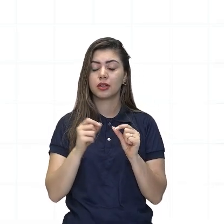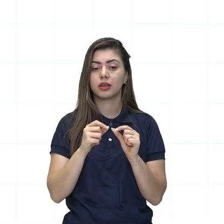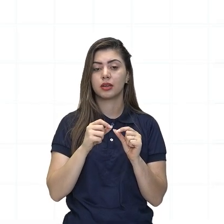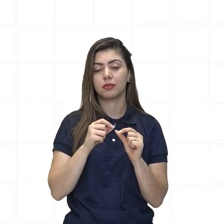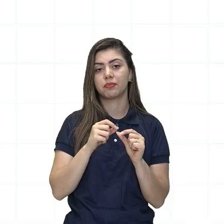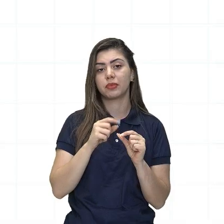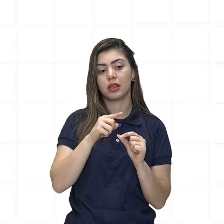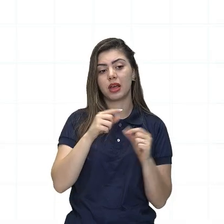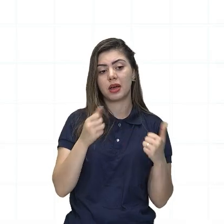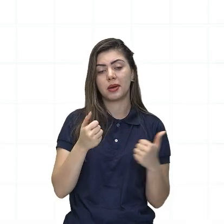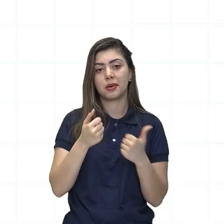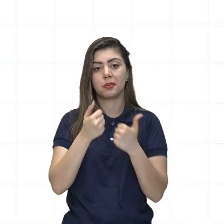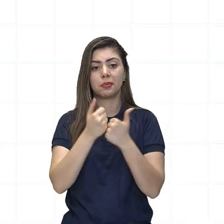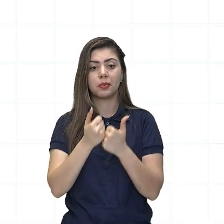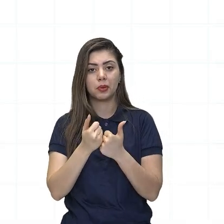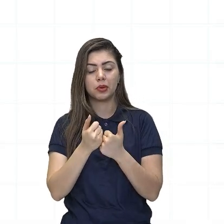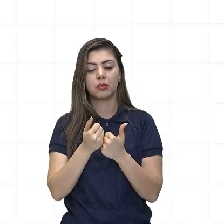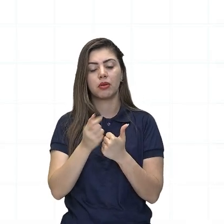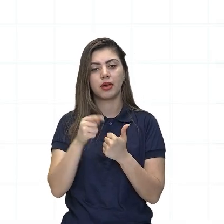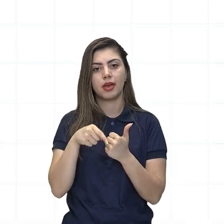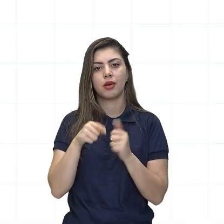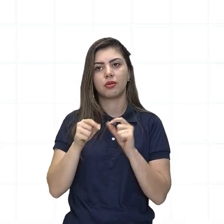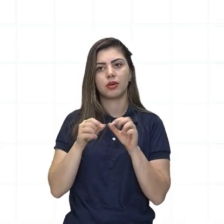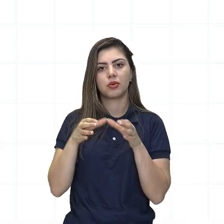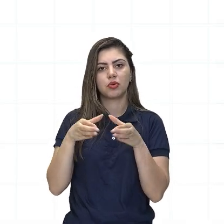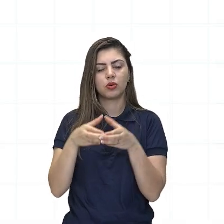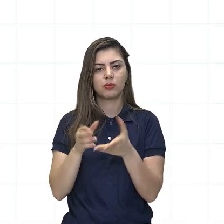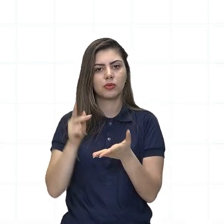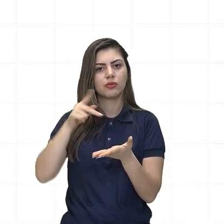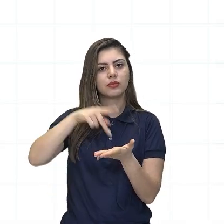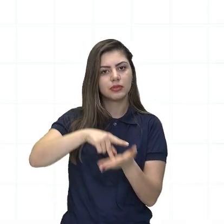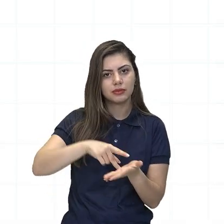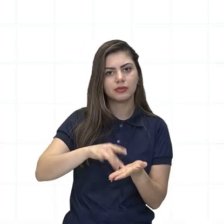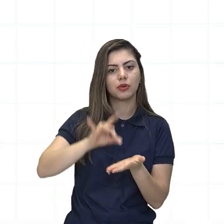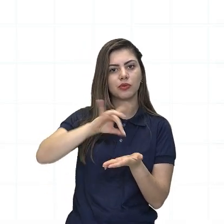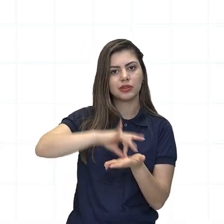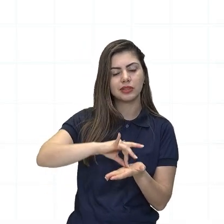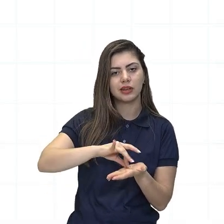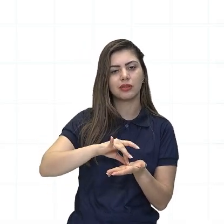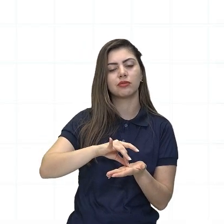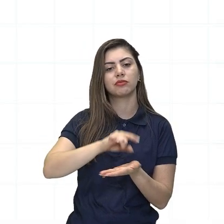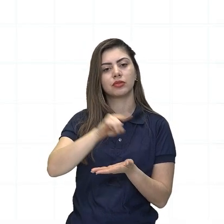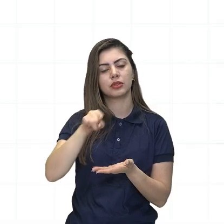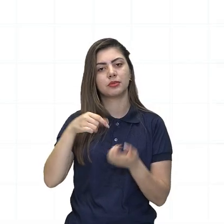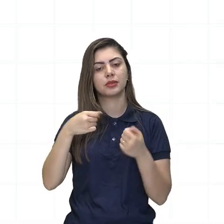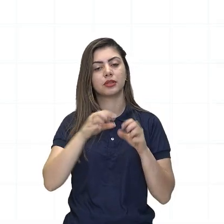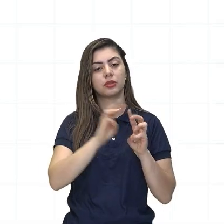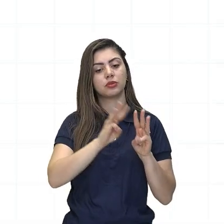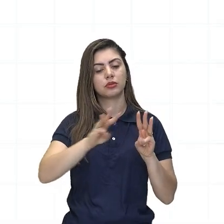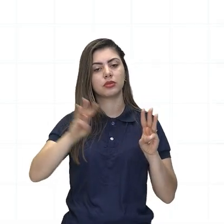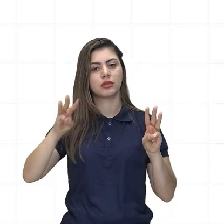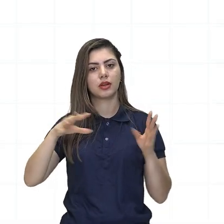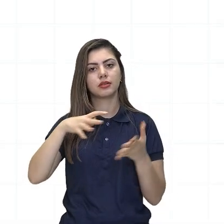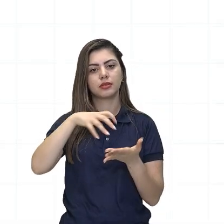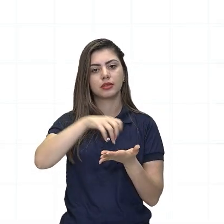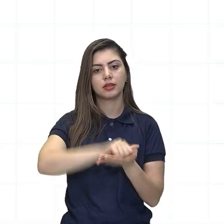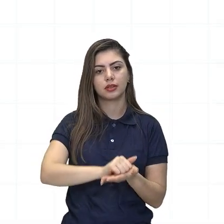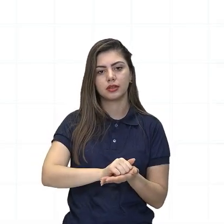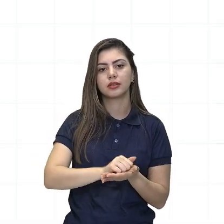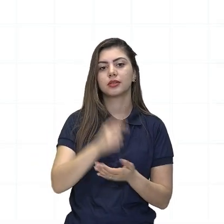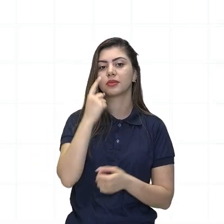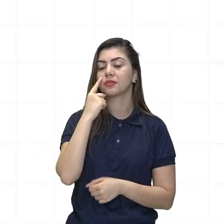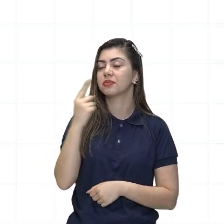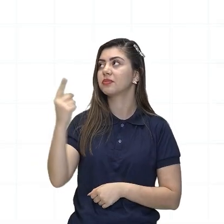um grupo mais oficial, mais sério, aí vocês têm que entrar aqui no site e se cadastrar na